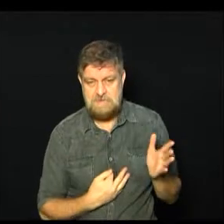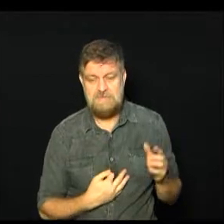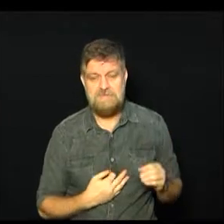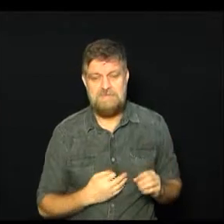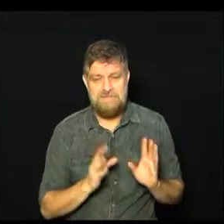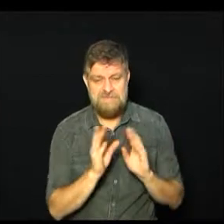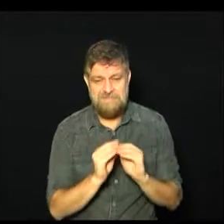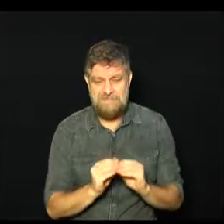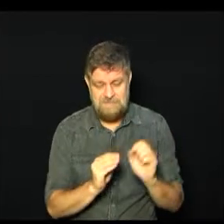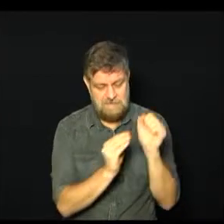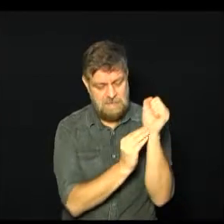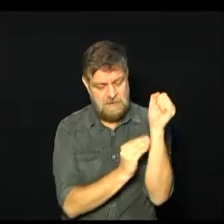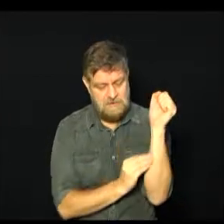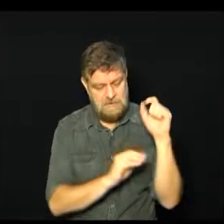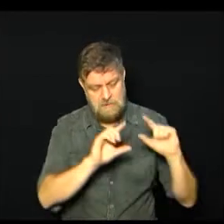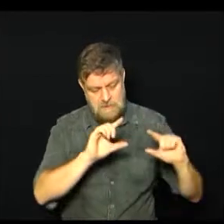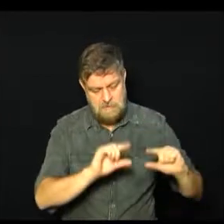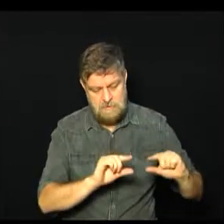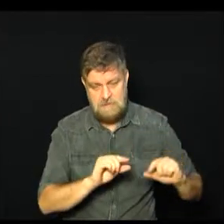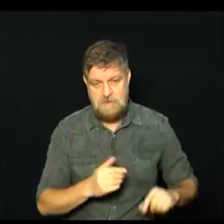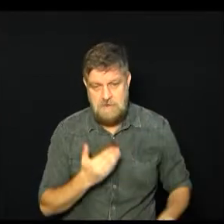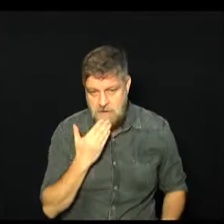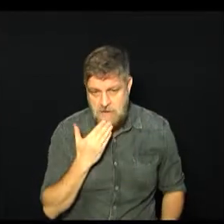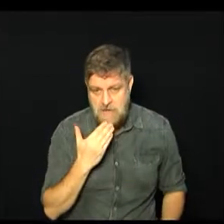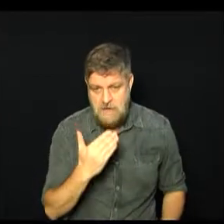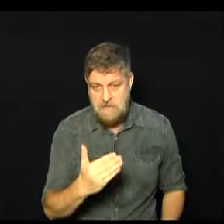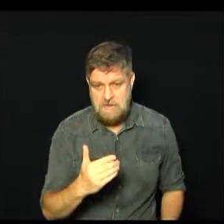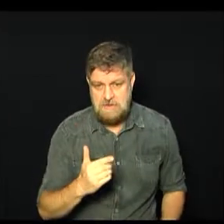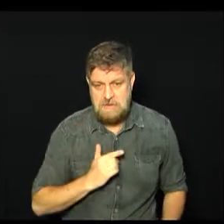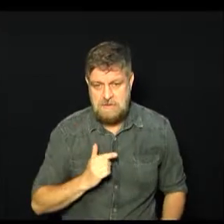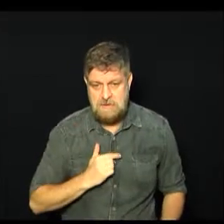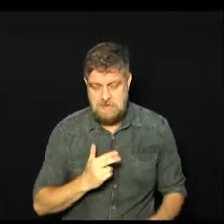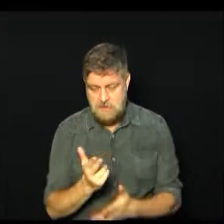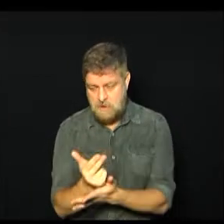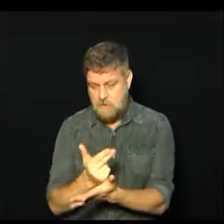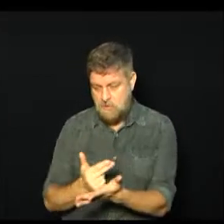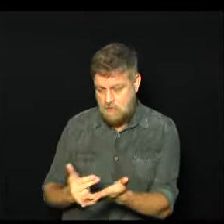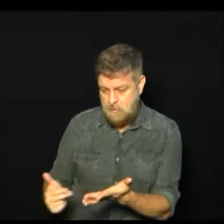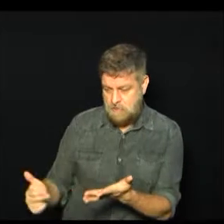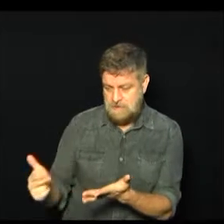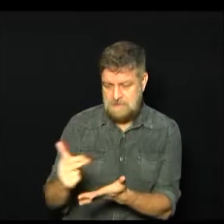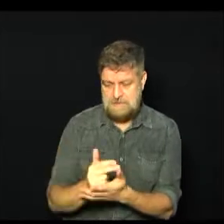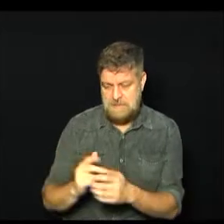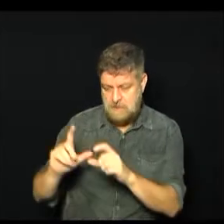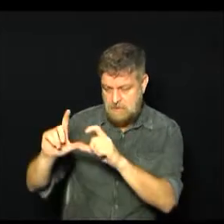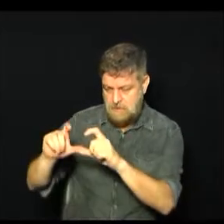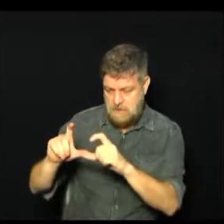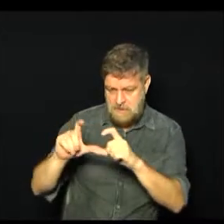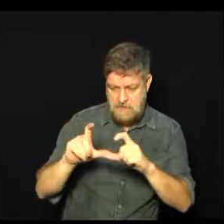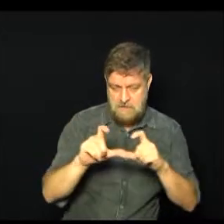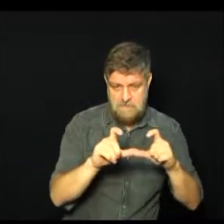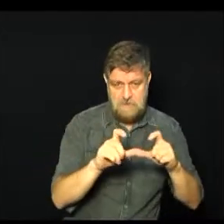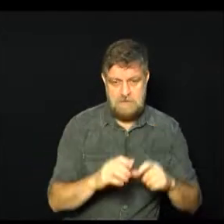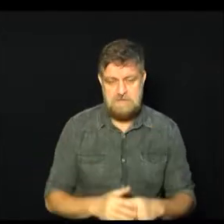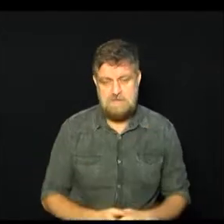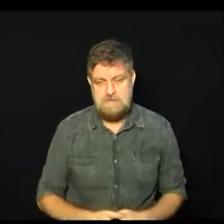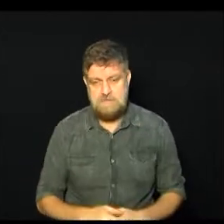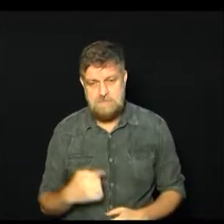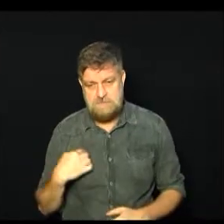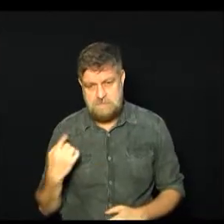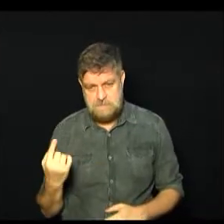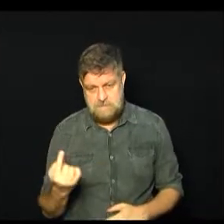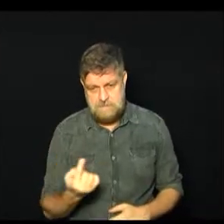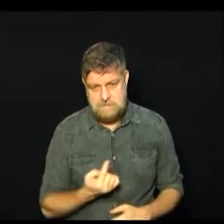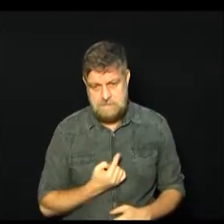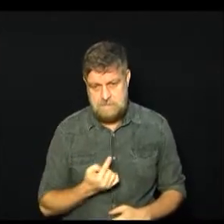partir do momento que ela solicita, né, um croquis, solicita fotos, né, e vamos dar ênfase